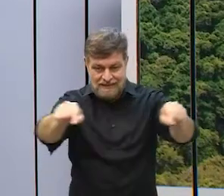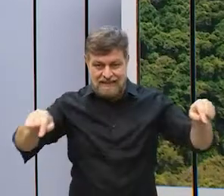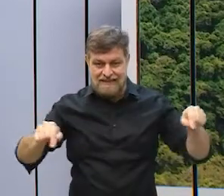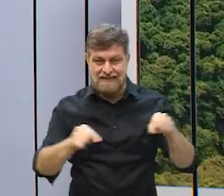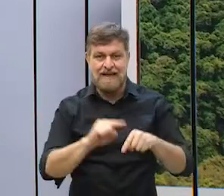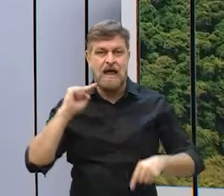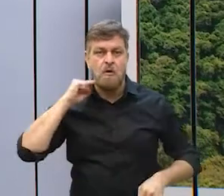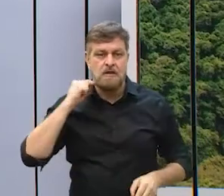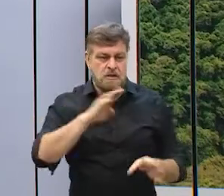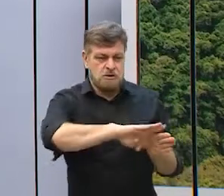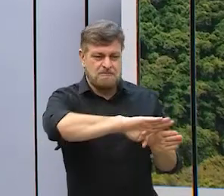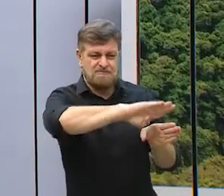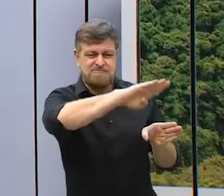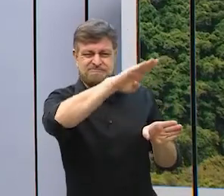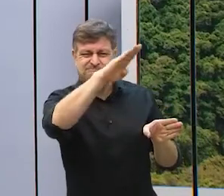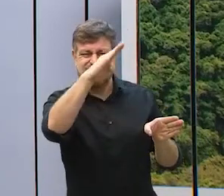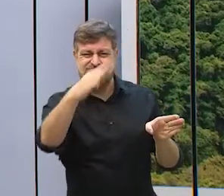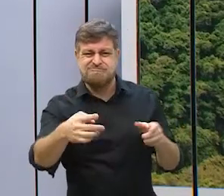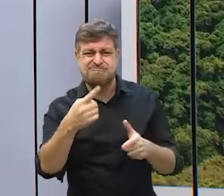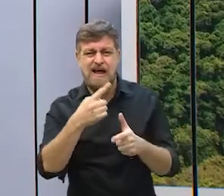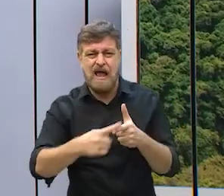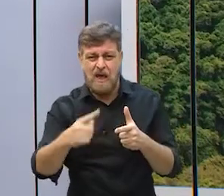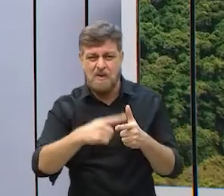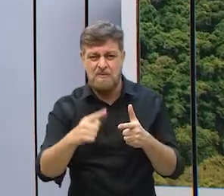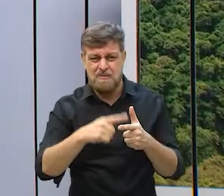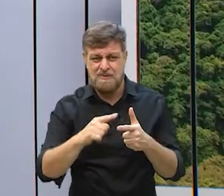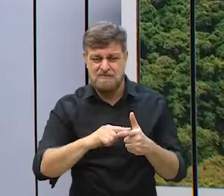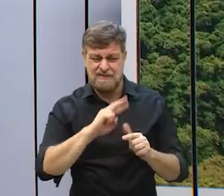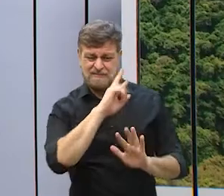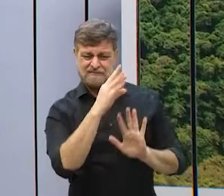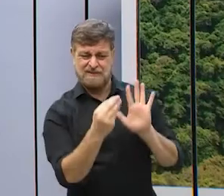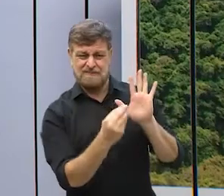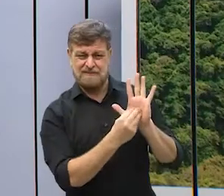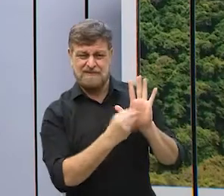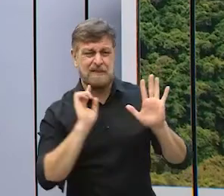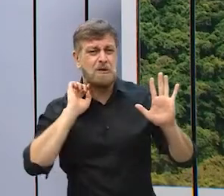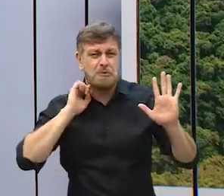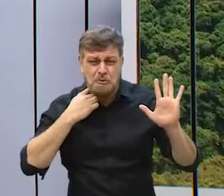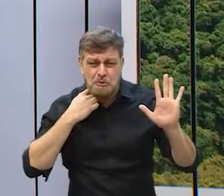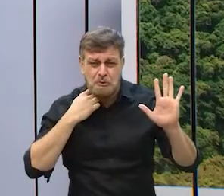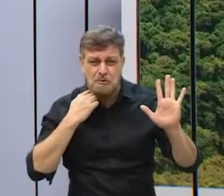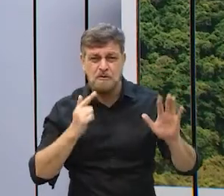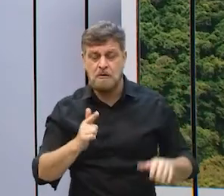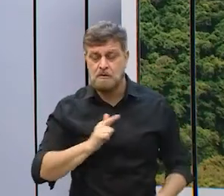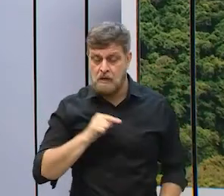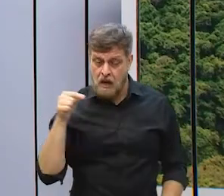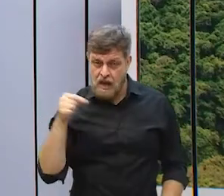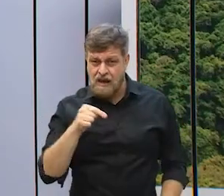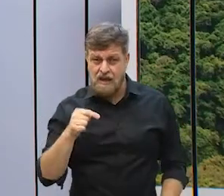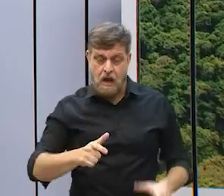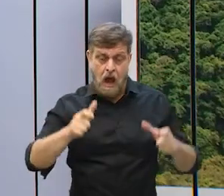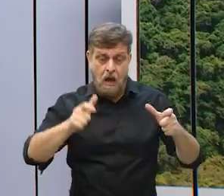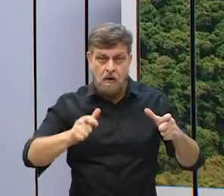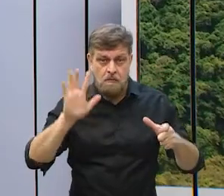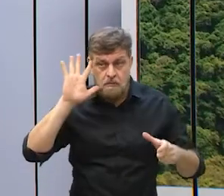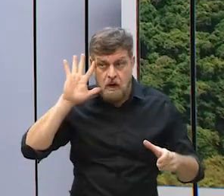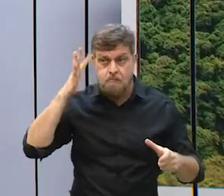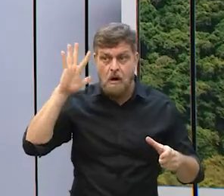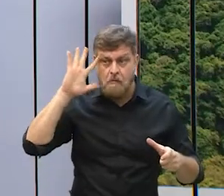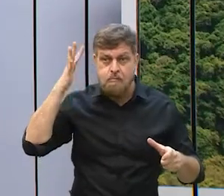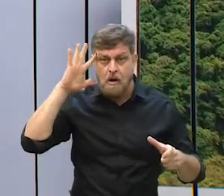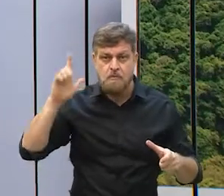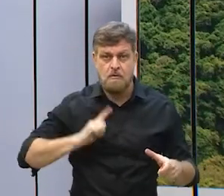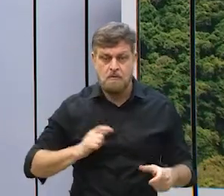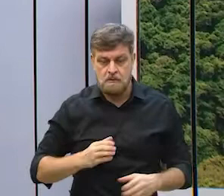está ali na região, e é um problema do ponto de vista ambiental e tudo mais, mas pode ser uma solução para o biogás,